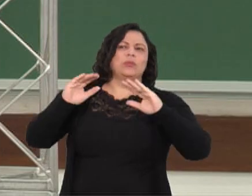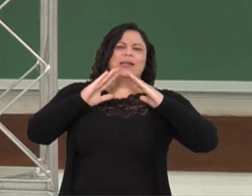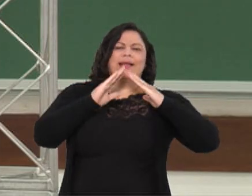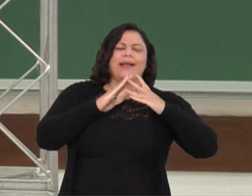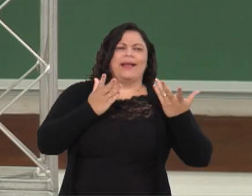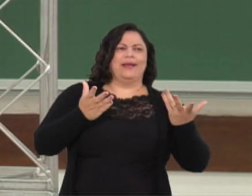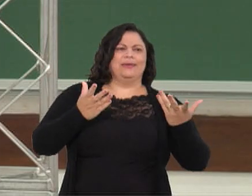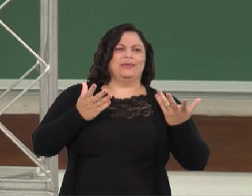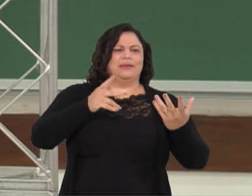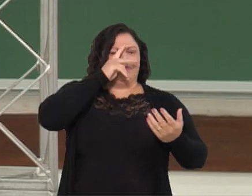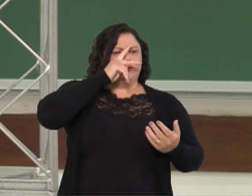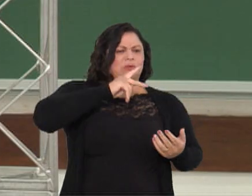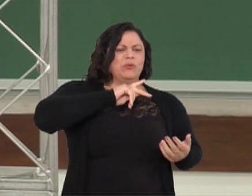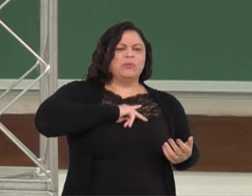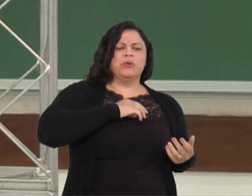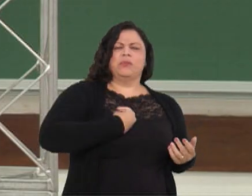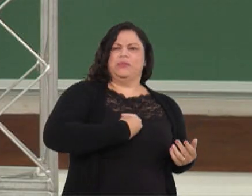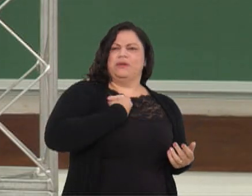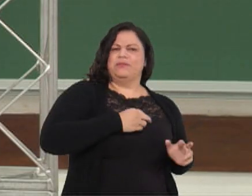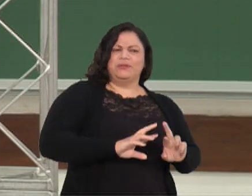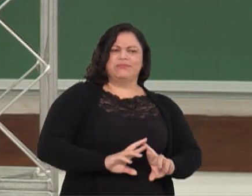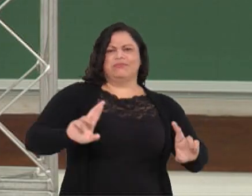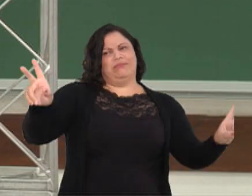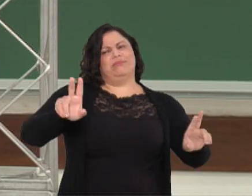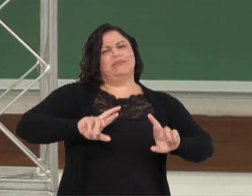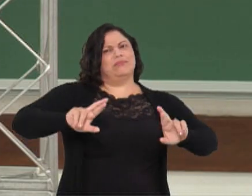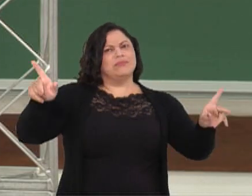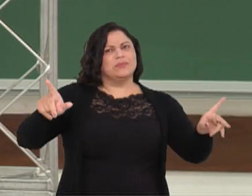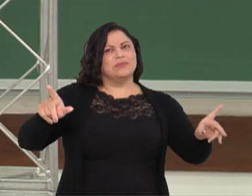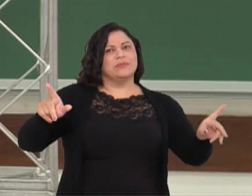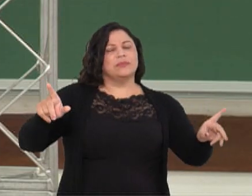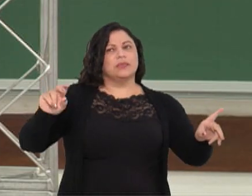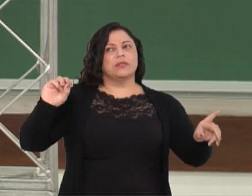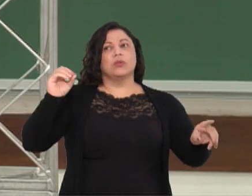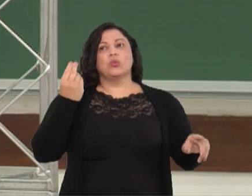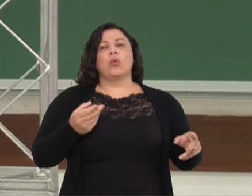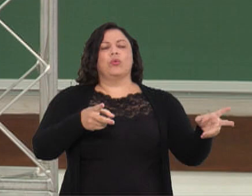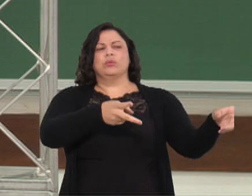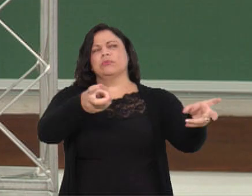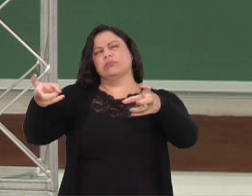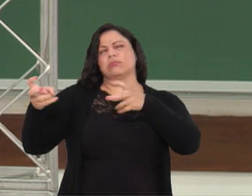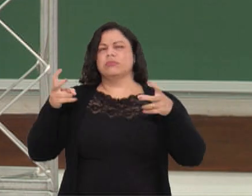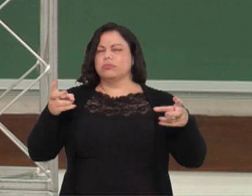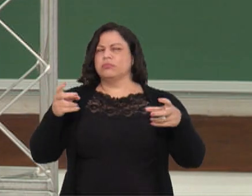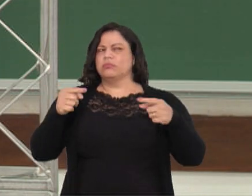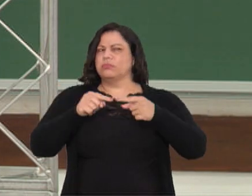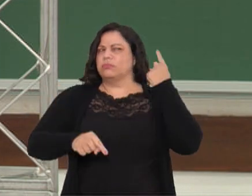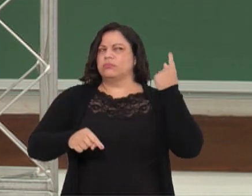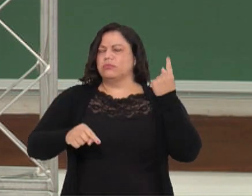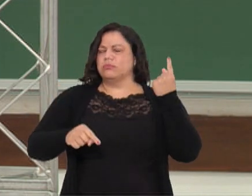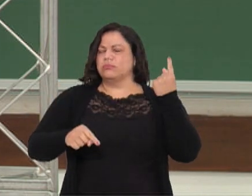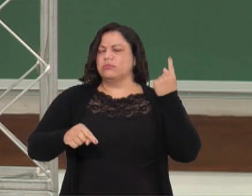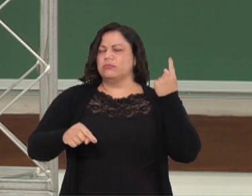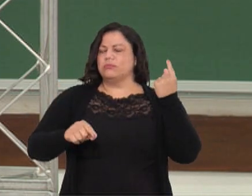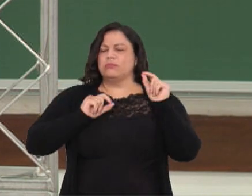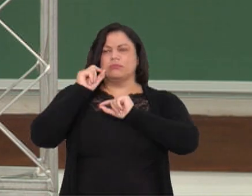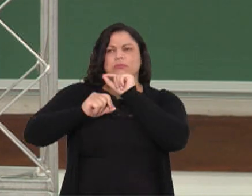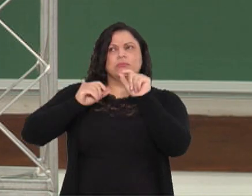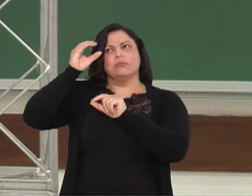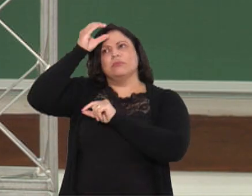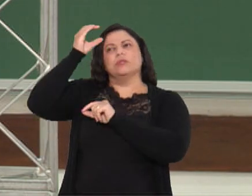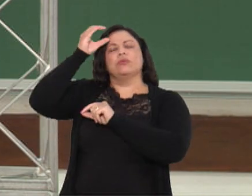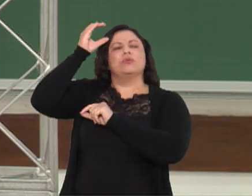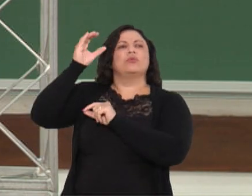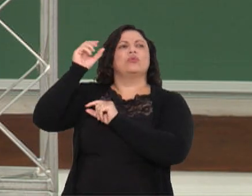é essa. E ao perceber que não é essa, ou você começa a tomar consciência de que, de fato, a sociedade